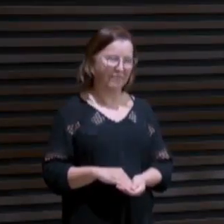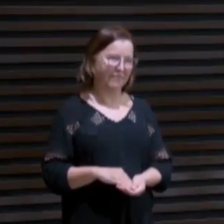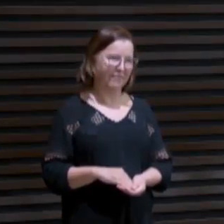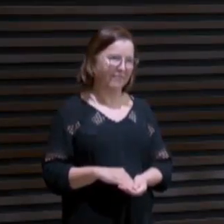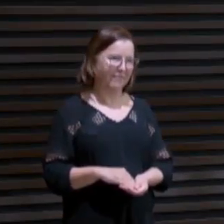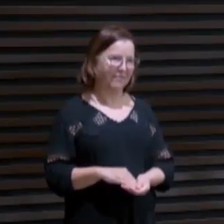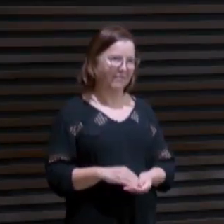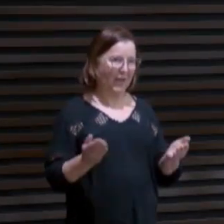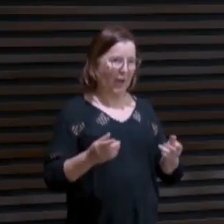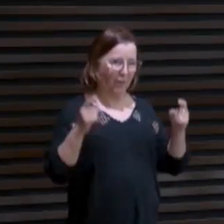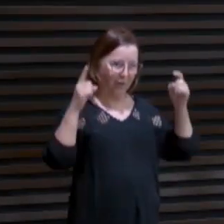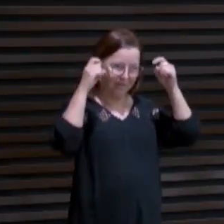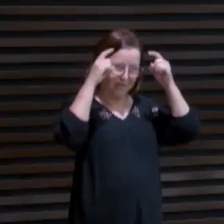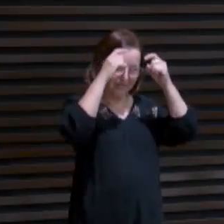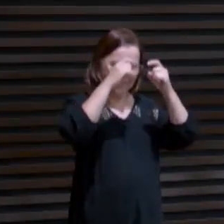difícil.